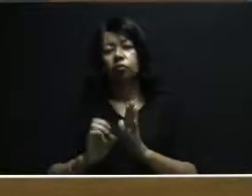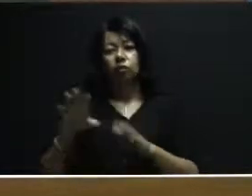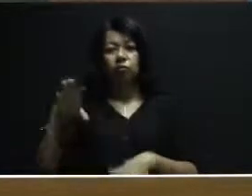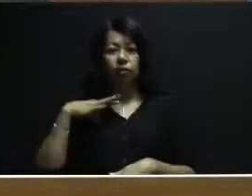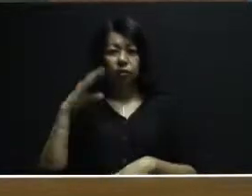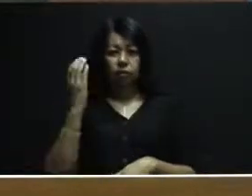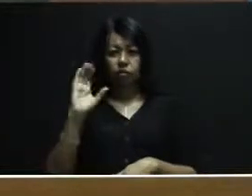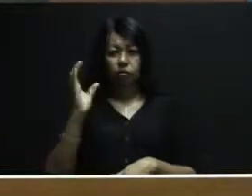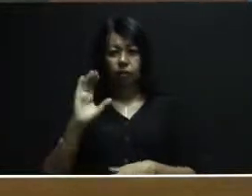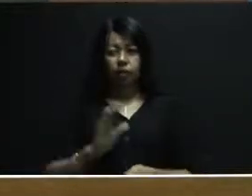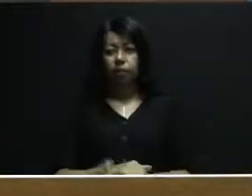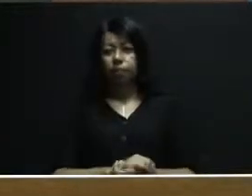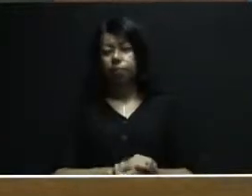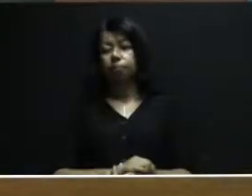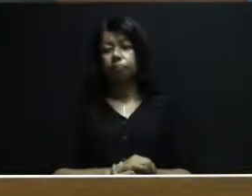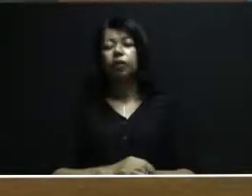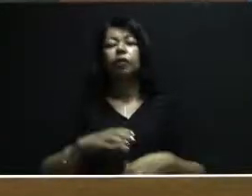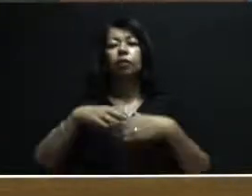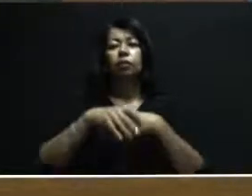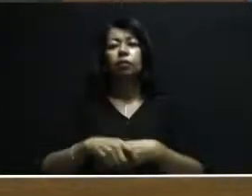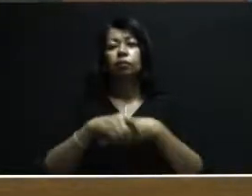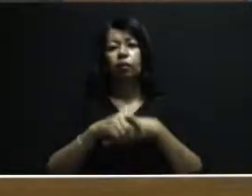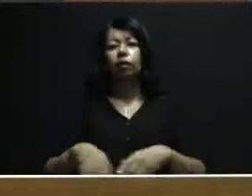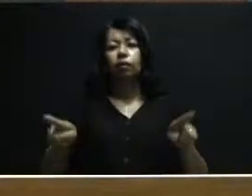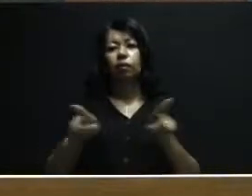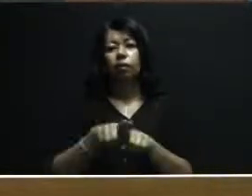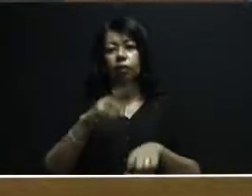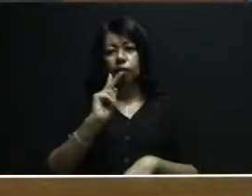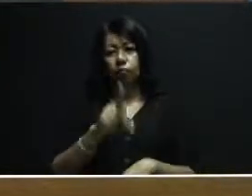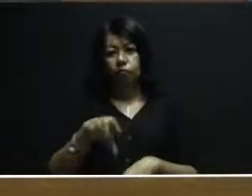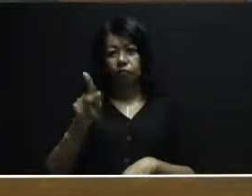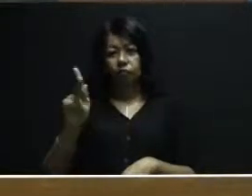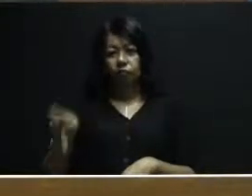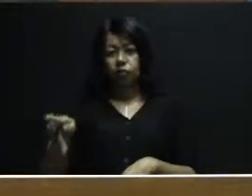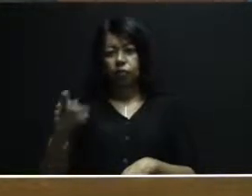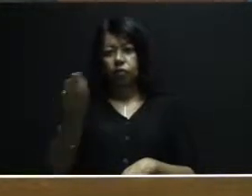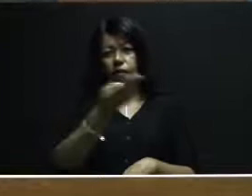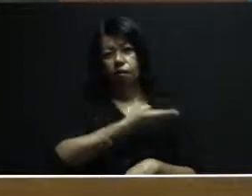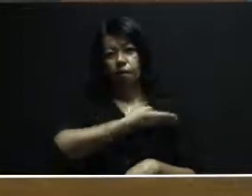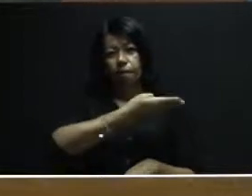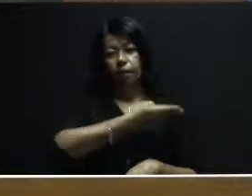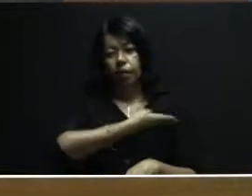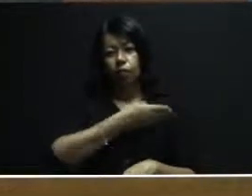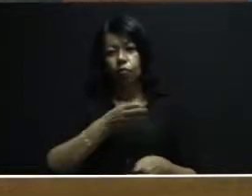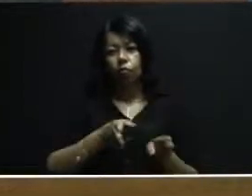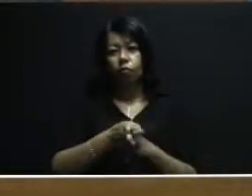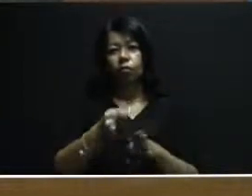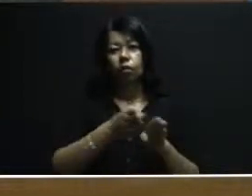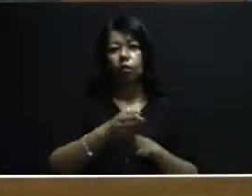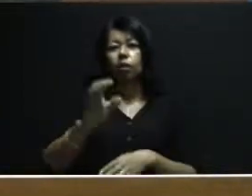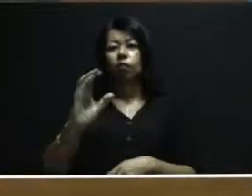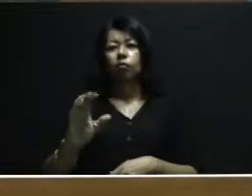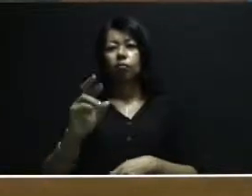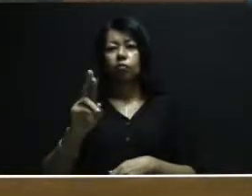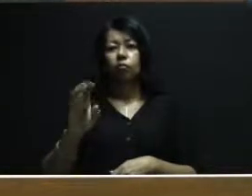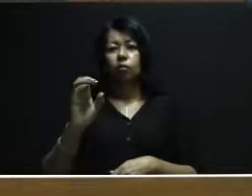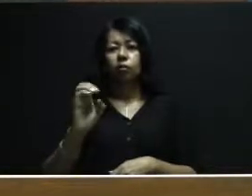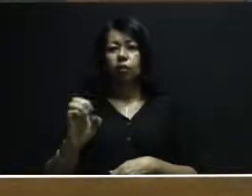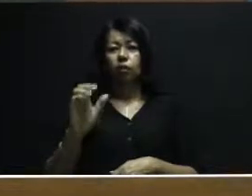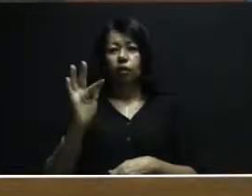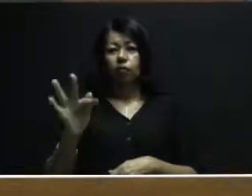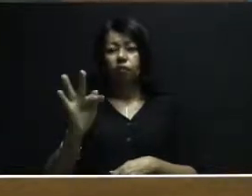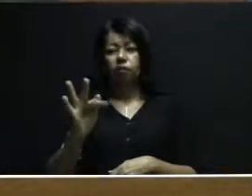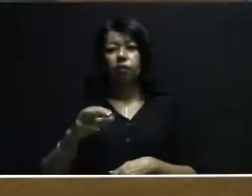Cubatão. Saudar também o meu professor, amigo e conselheiro do CREF, professor